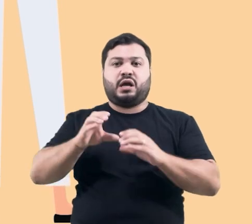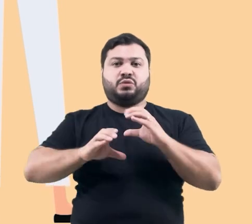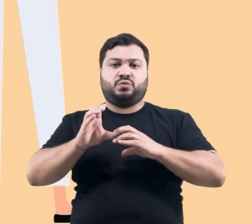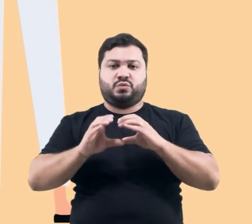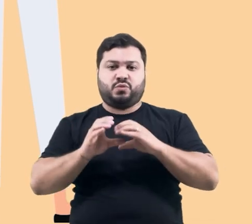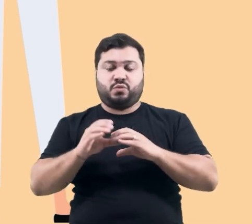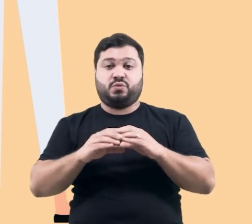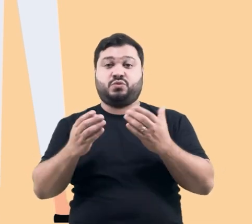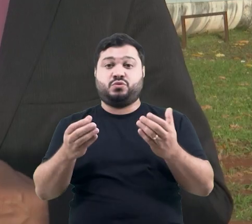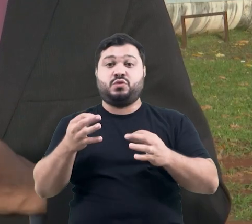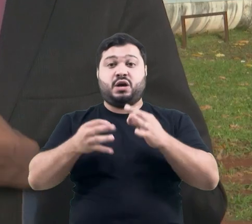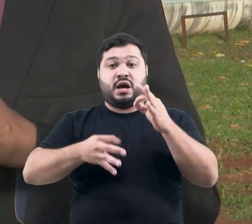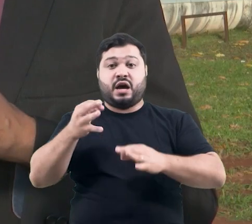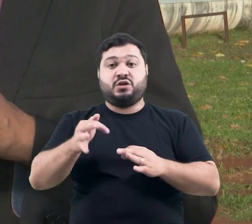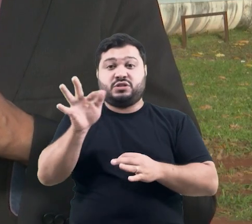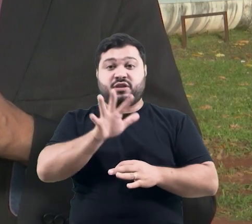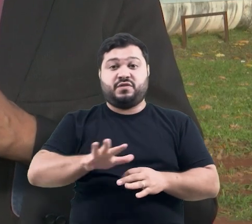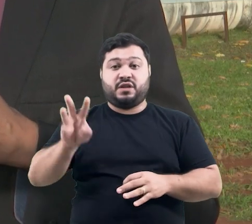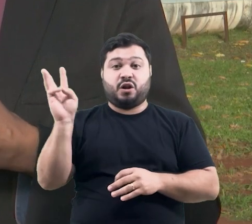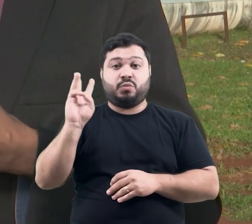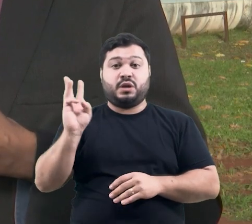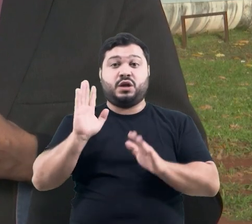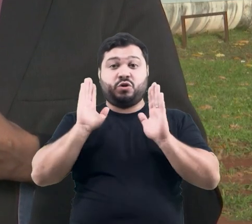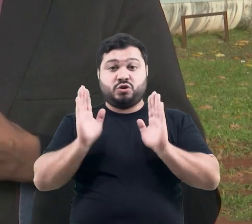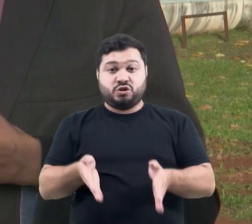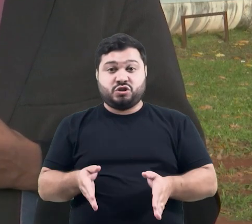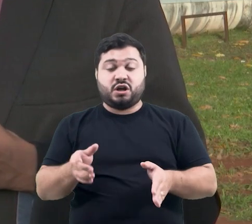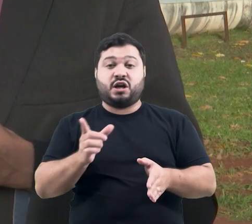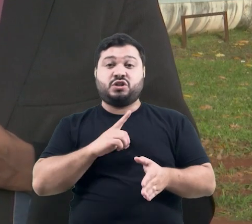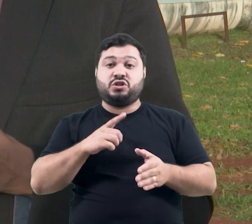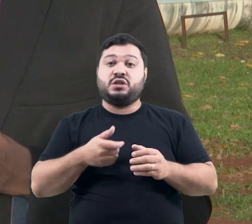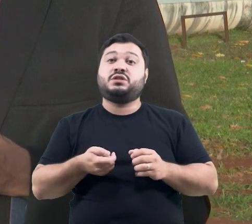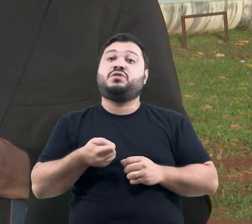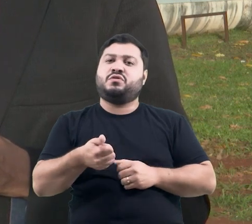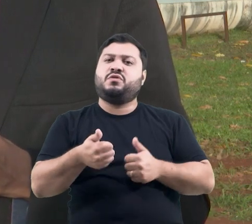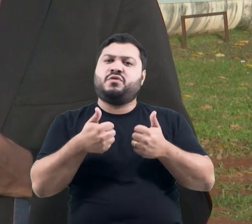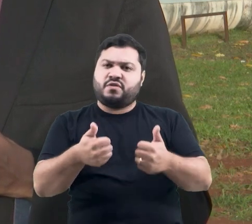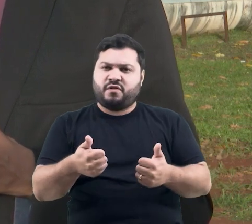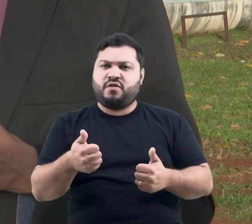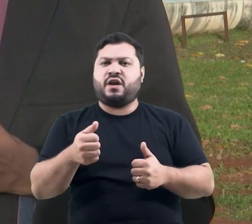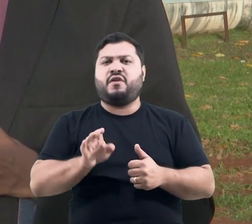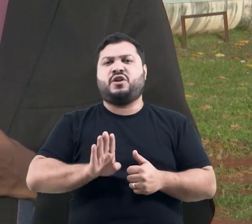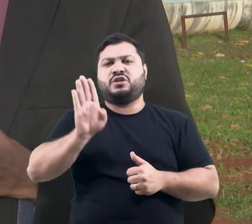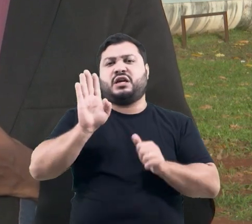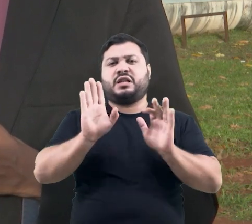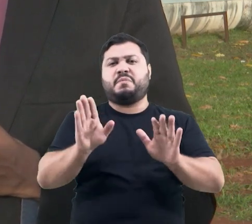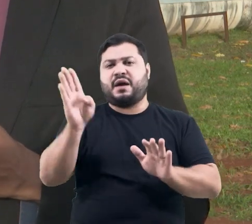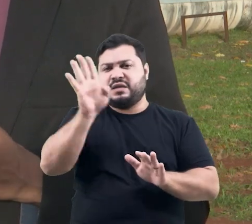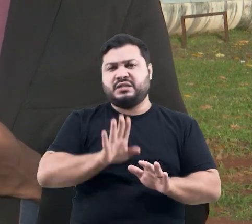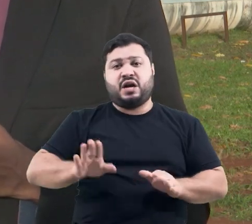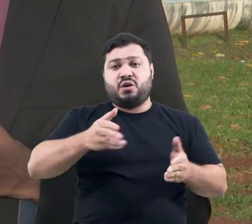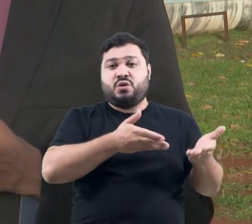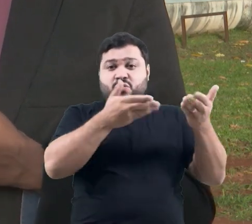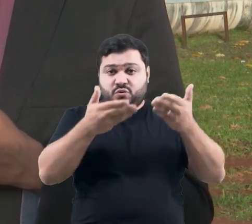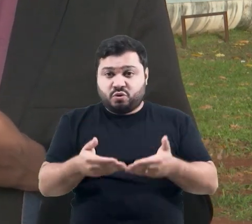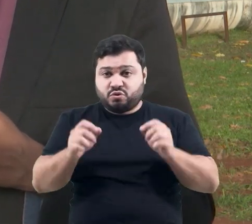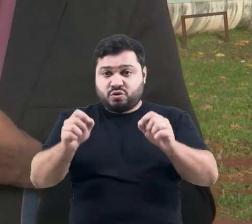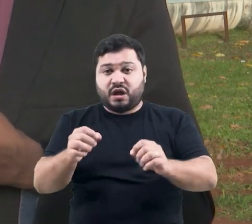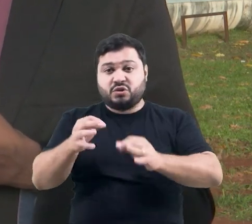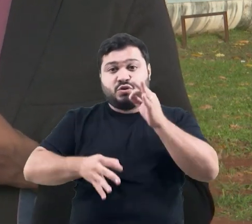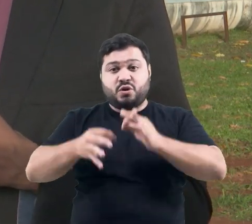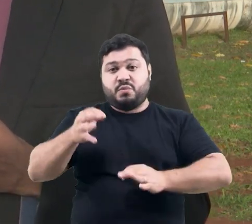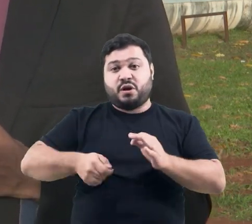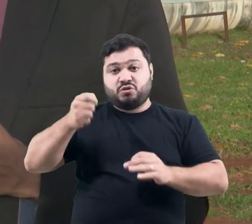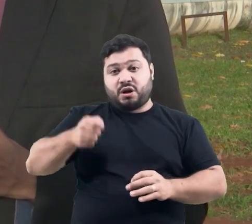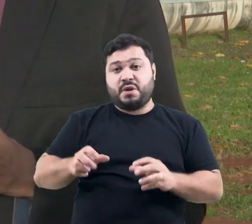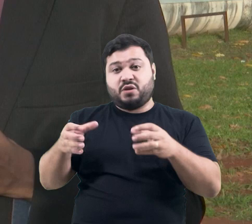último ato do concurso. A Justiça Federal no Maranhão já tinha sido favorável à candidata, mas a União trouxe o